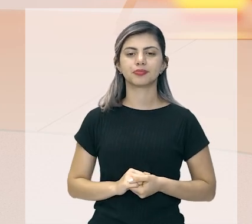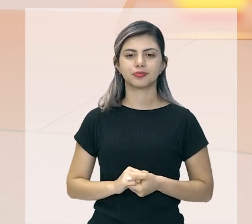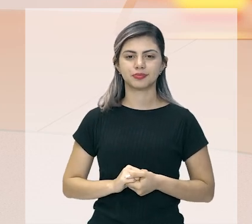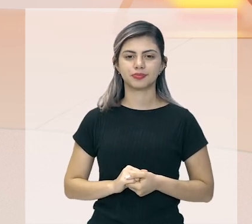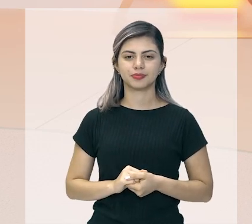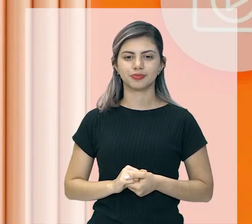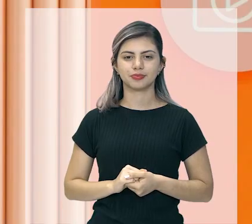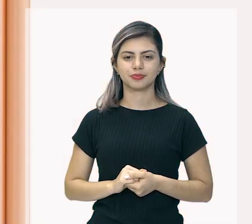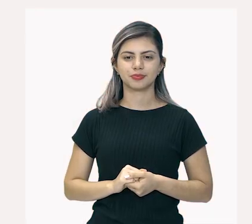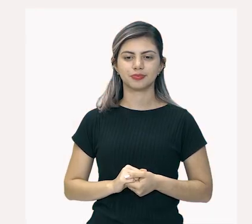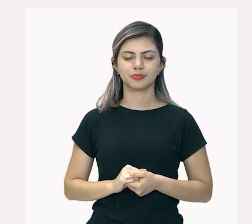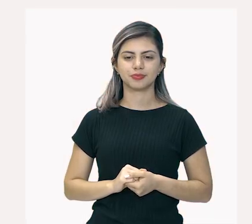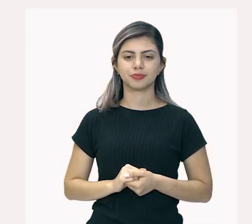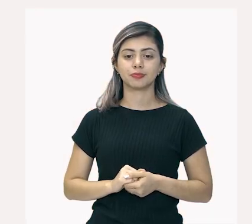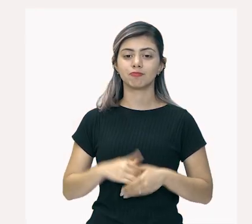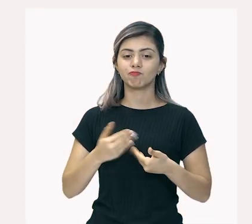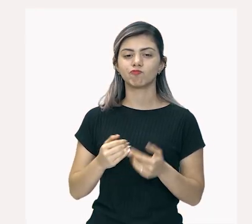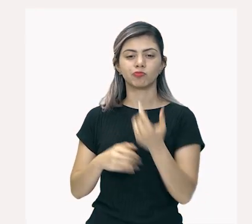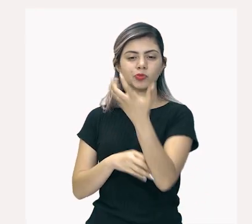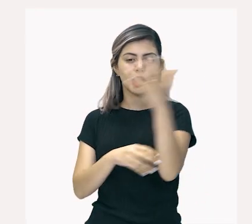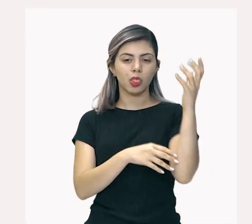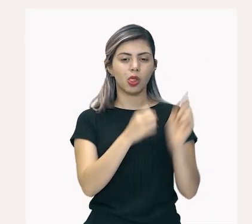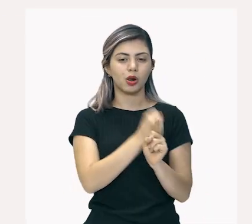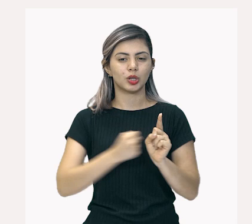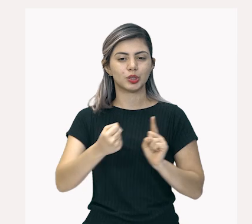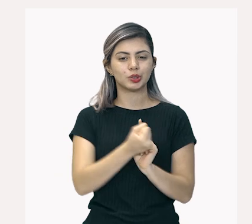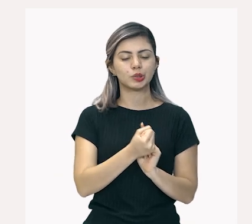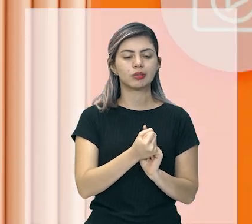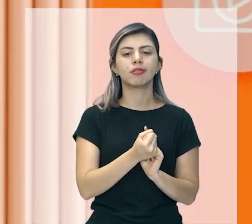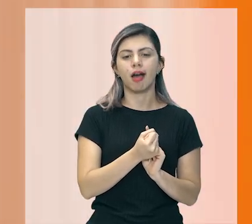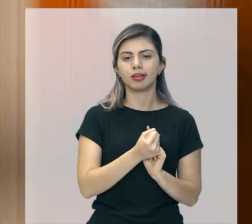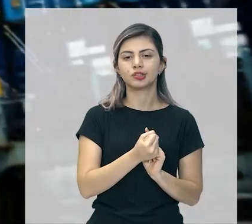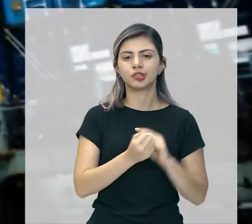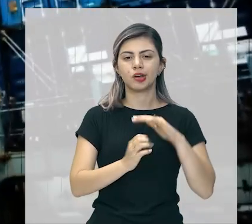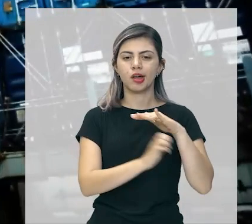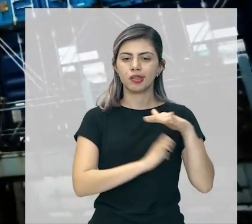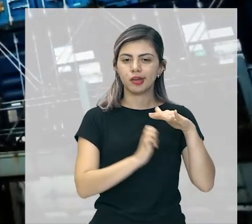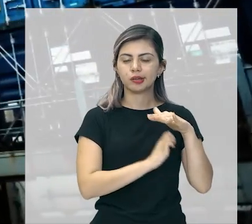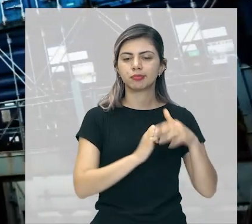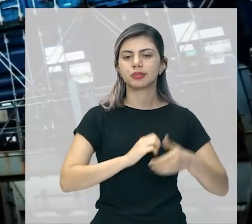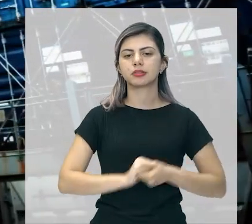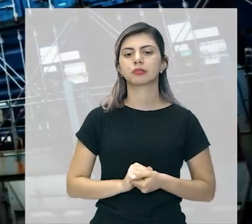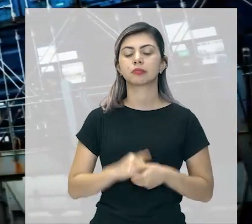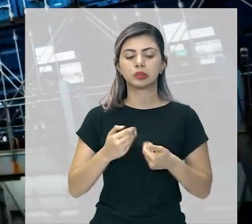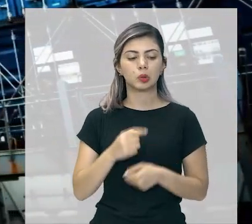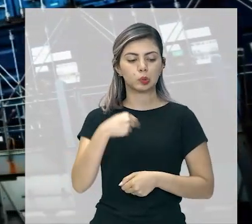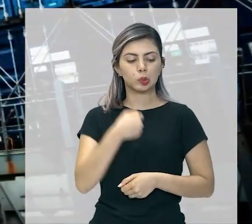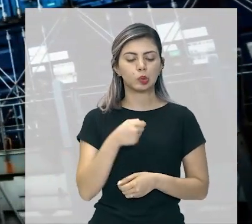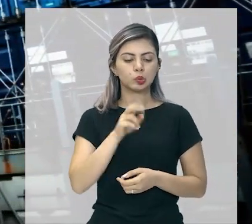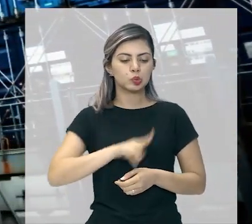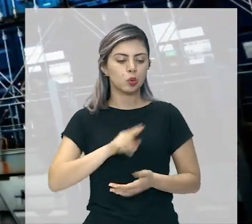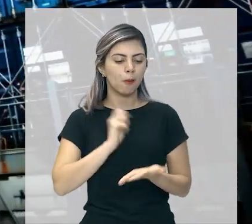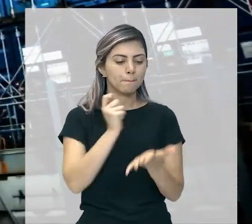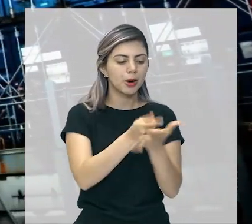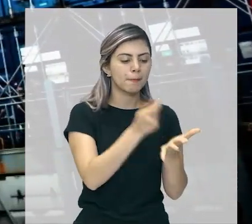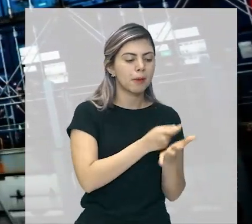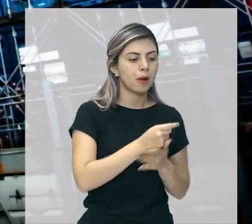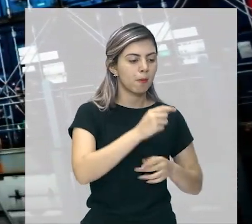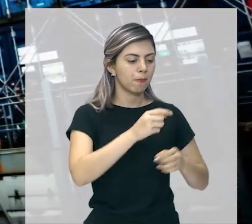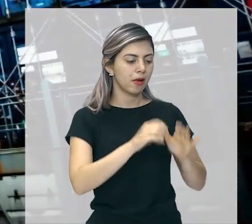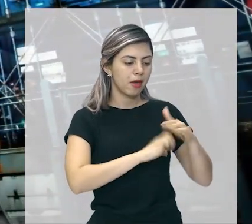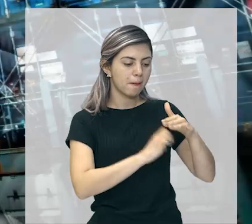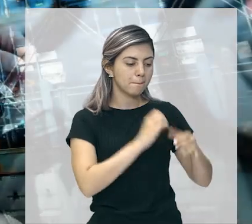aqui. Natureza na sociedade urbano-industrial. Na sociedade de consumo, milhões de mercadorias são